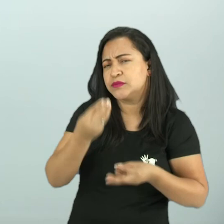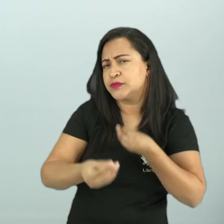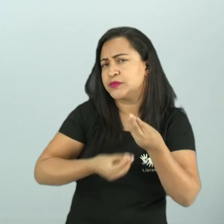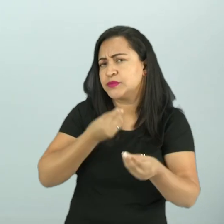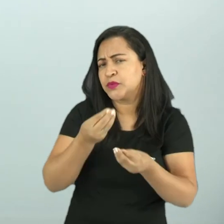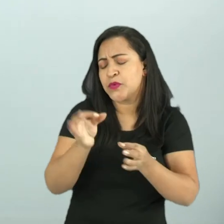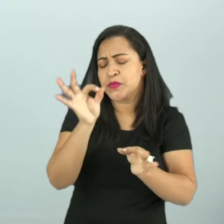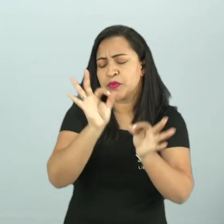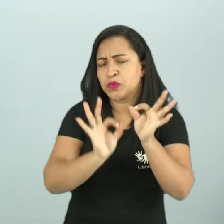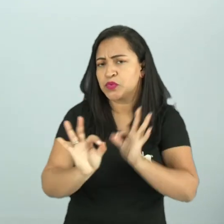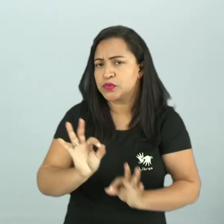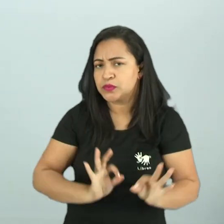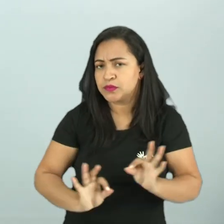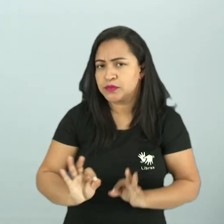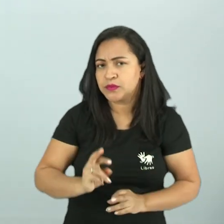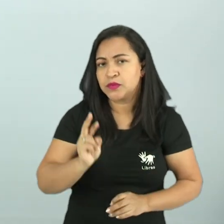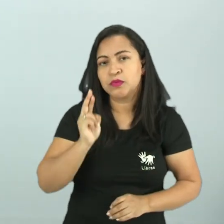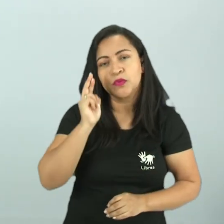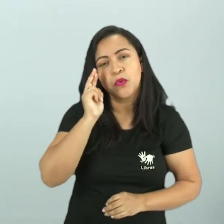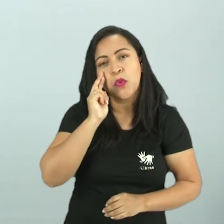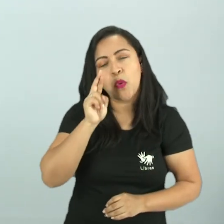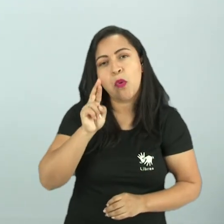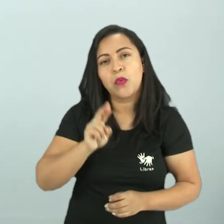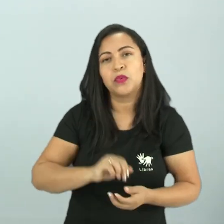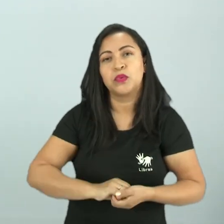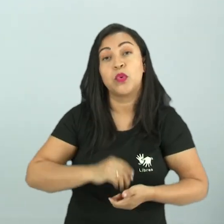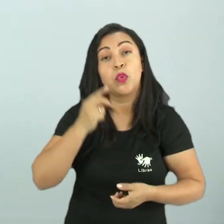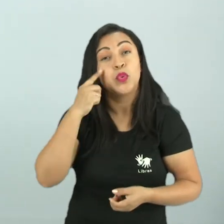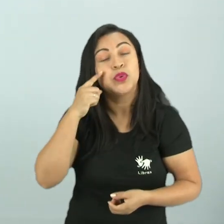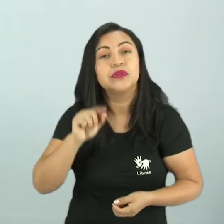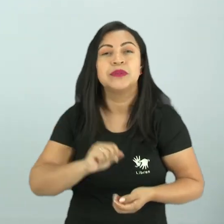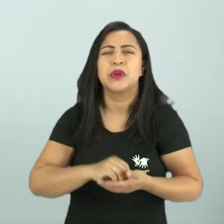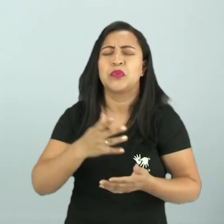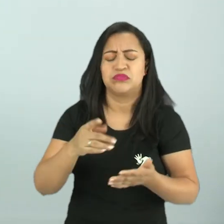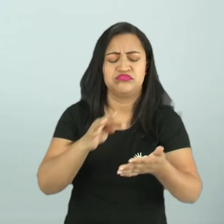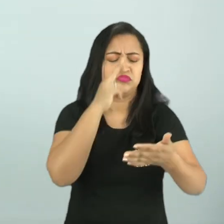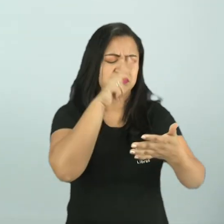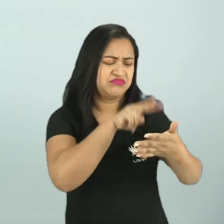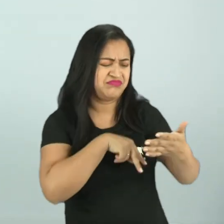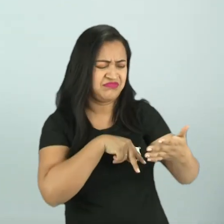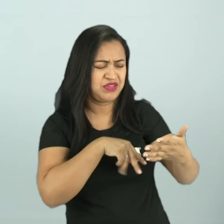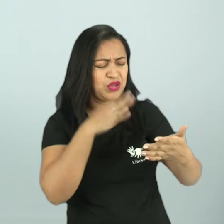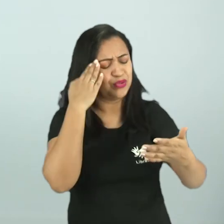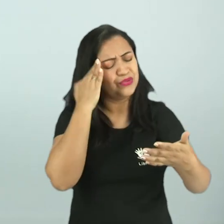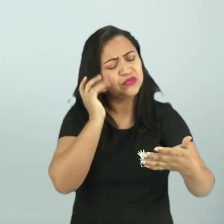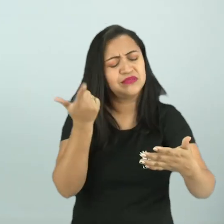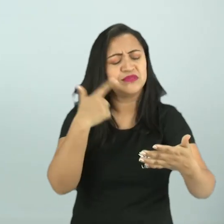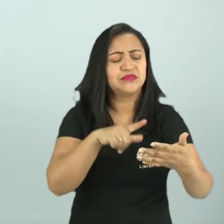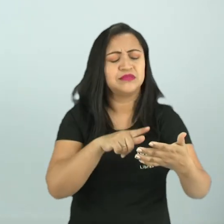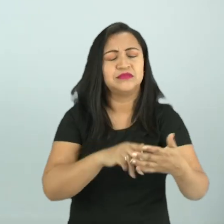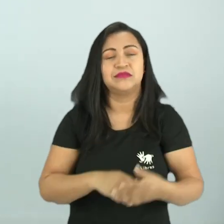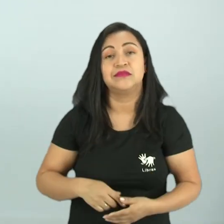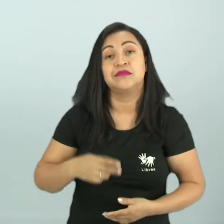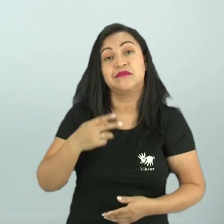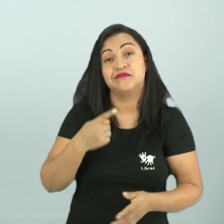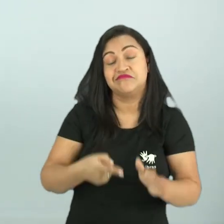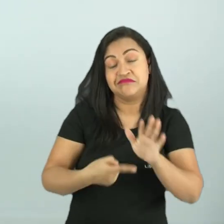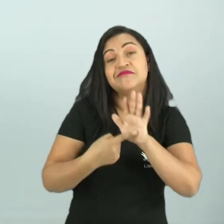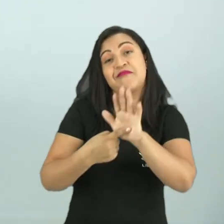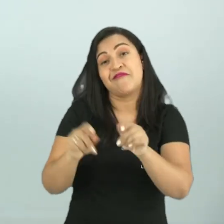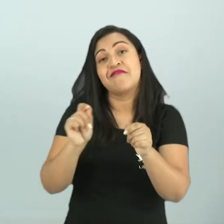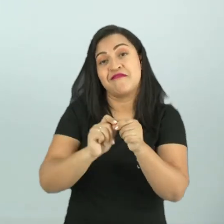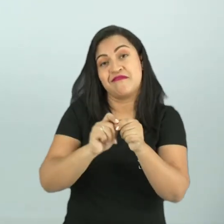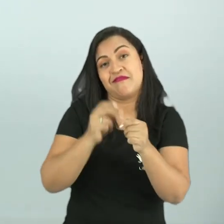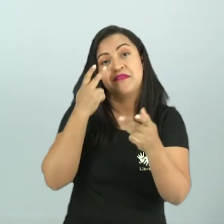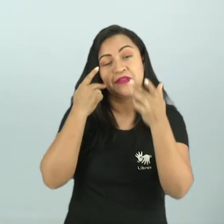que é estruturado o texto para que quando as outras pessoas forem ler a sua peça de teatro, consigam encená-las em qualquer lugar do mundo,